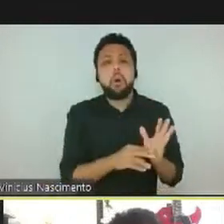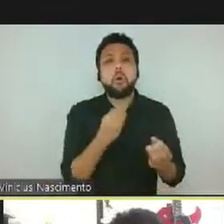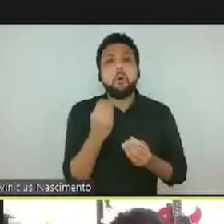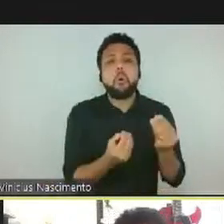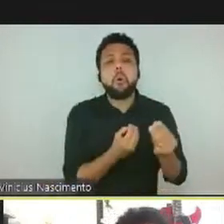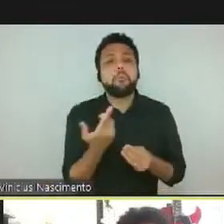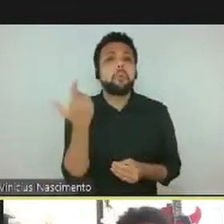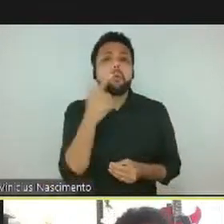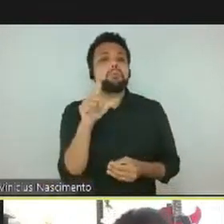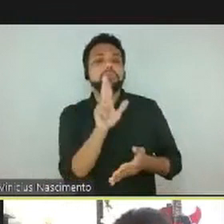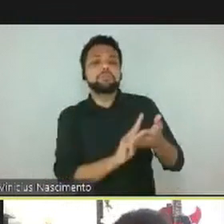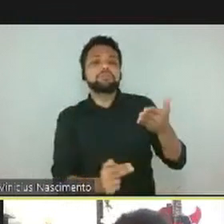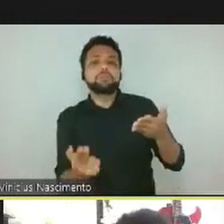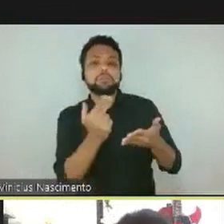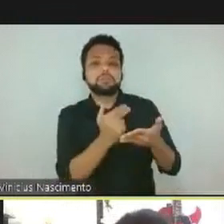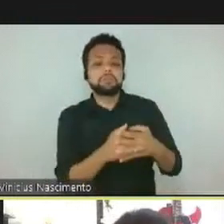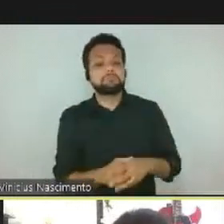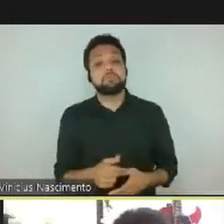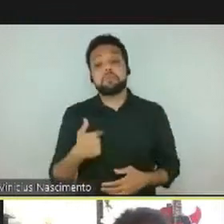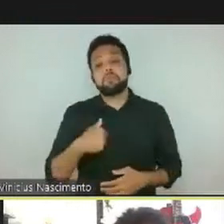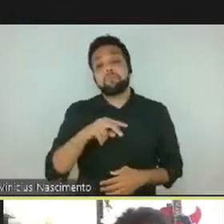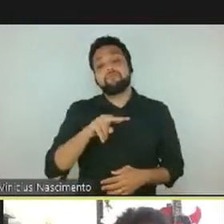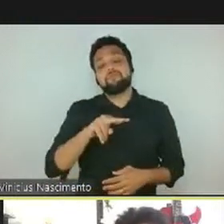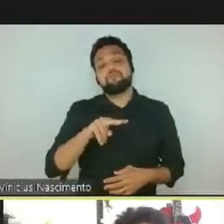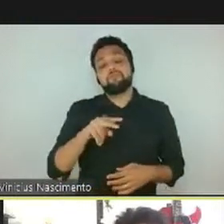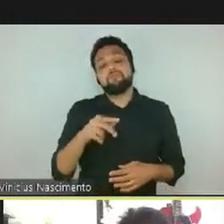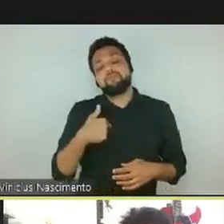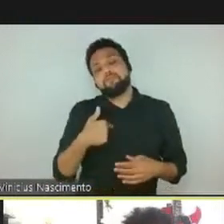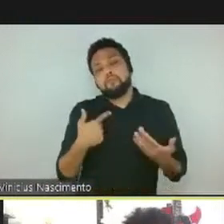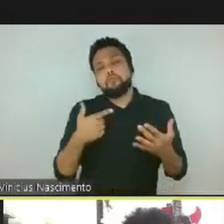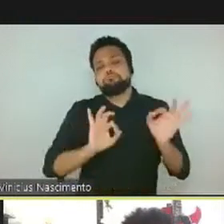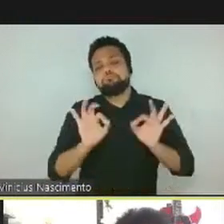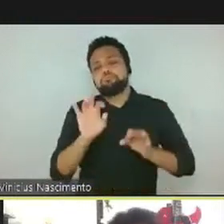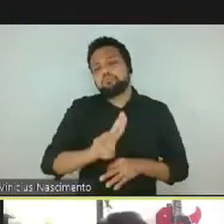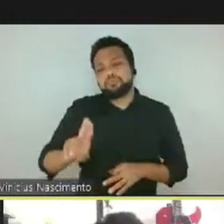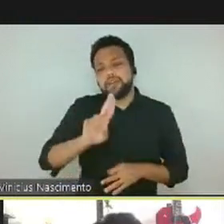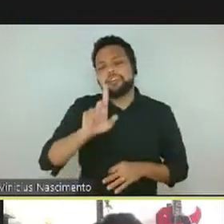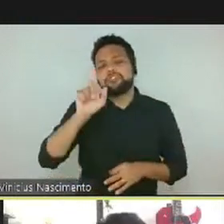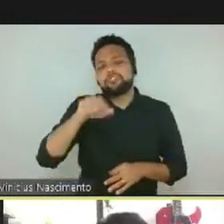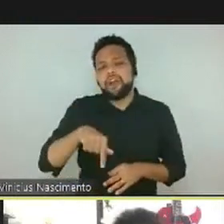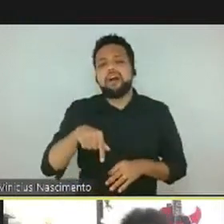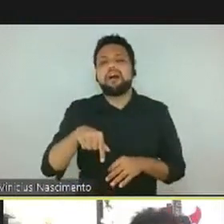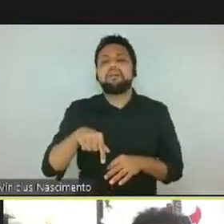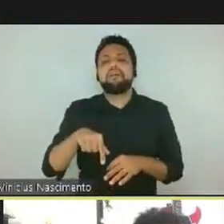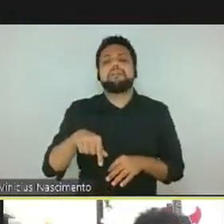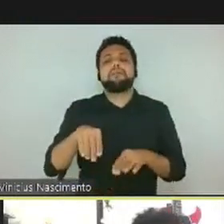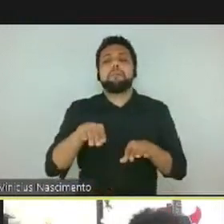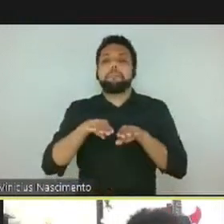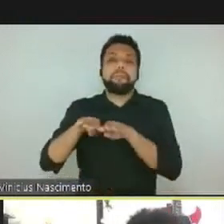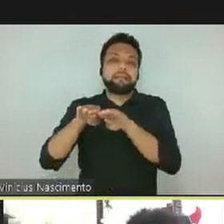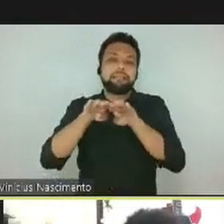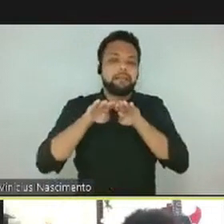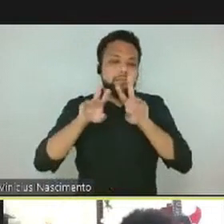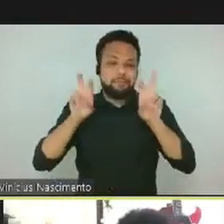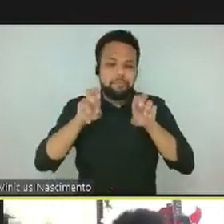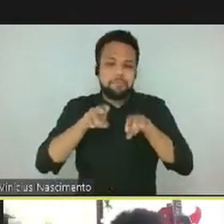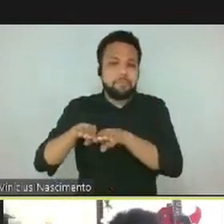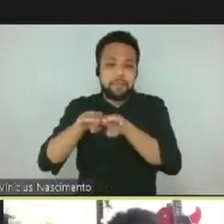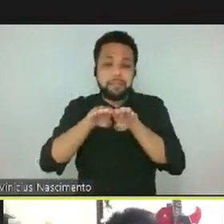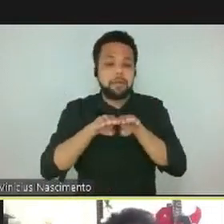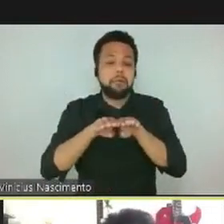utilizar padrões, simplesmente esquemas muito simples que eu usei quando eu desenhava, que em geral é quando eu era muito